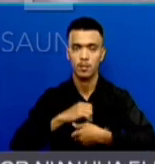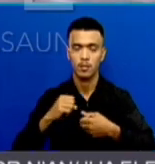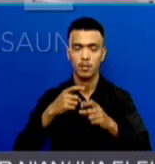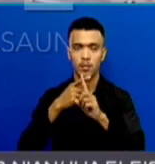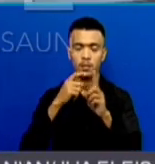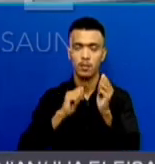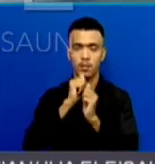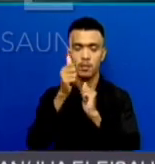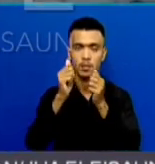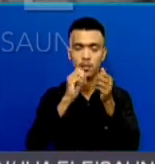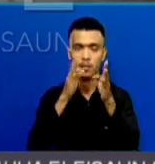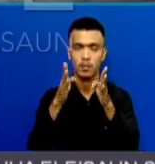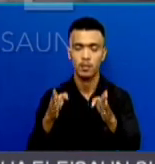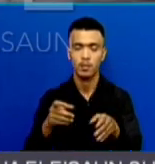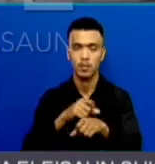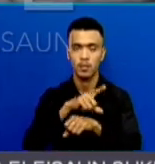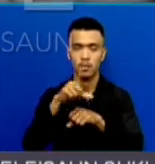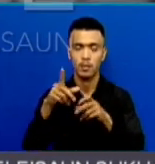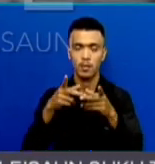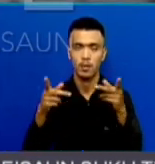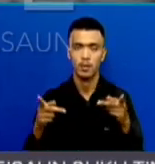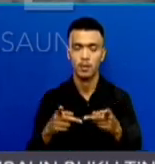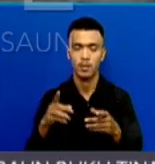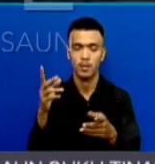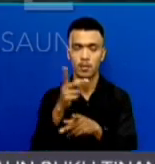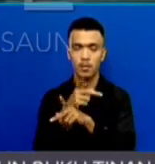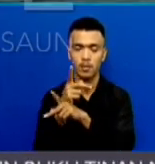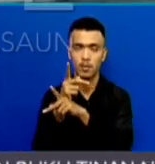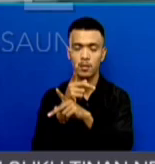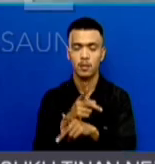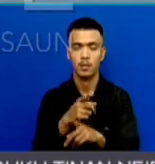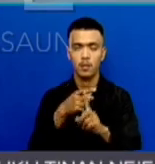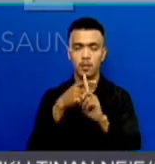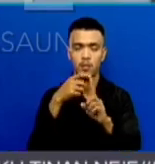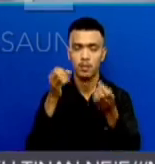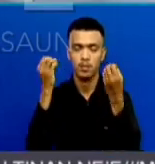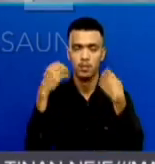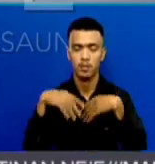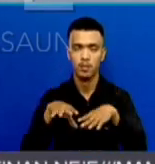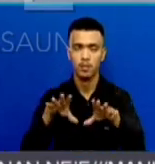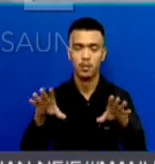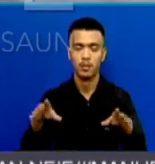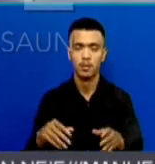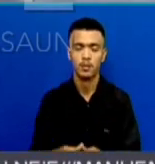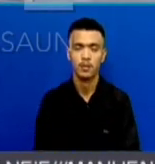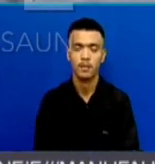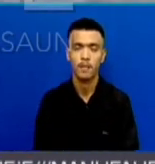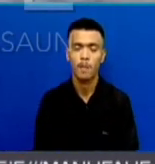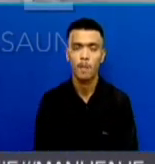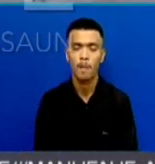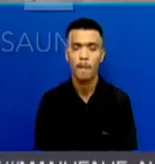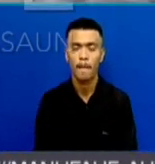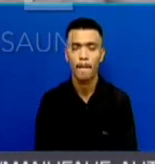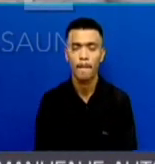pescador lokal. Enquanto a área NPK se conserva, mak parte tasi adara ate kru no tasi arlo